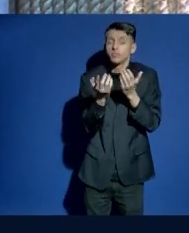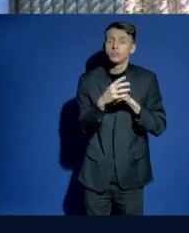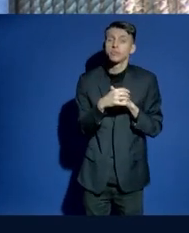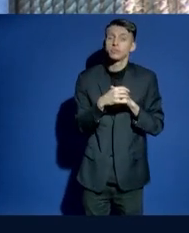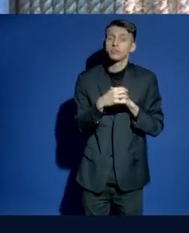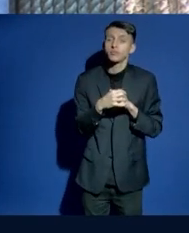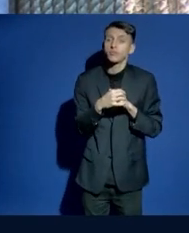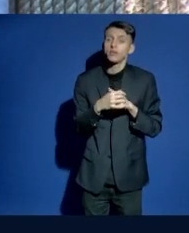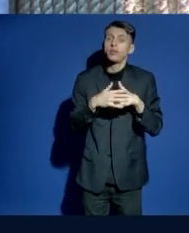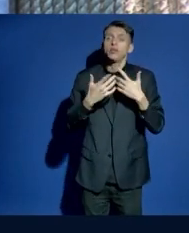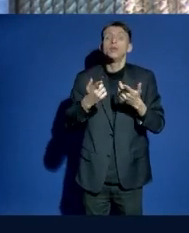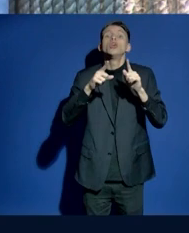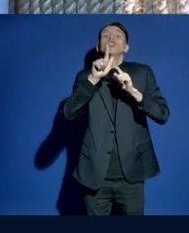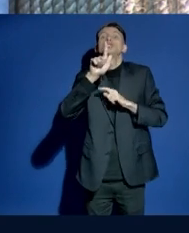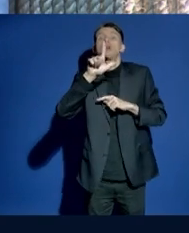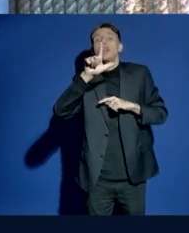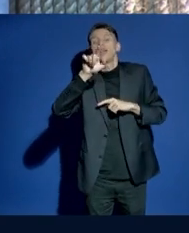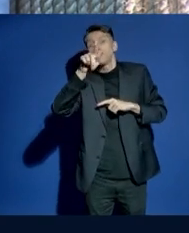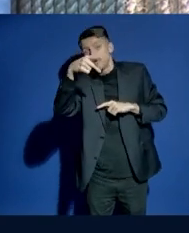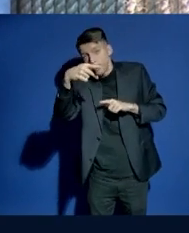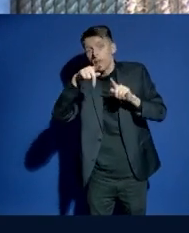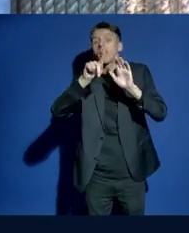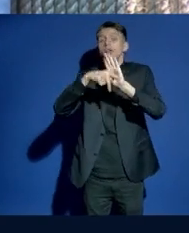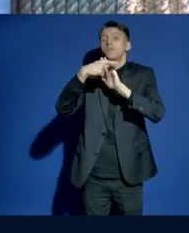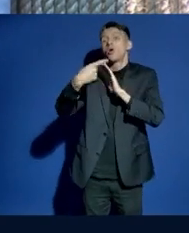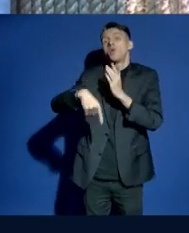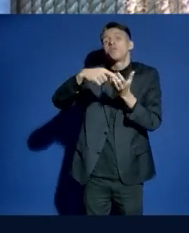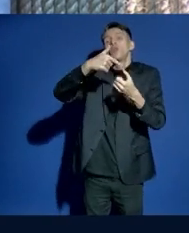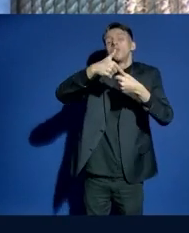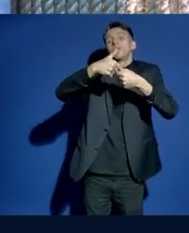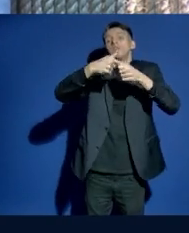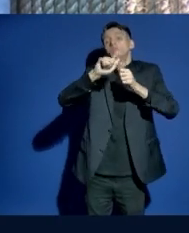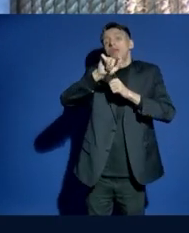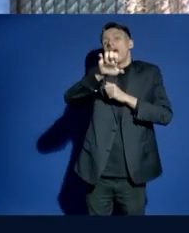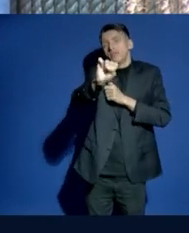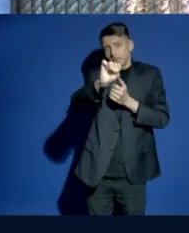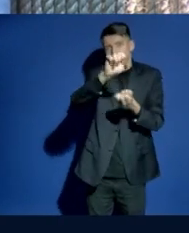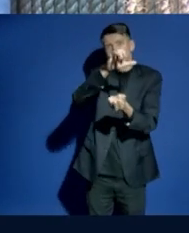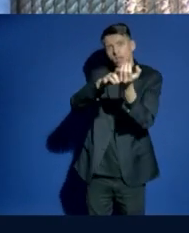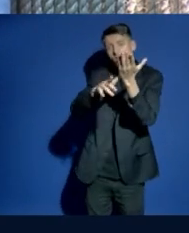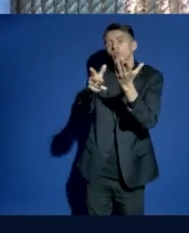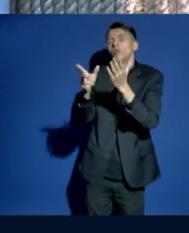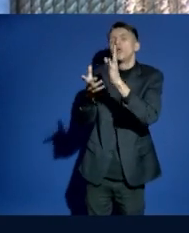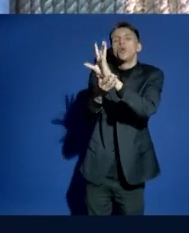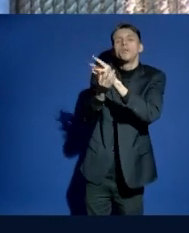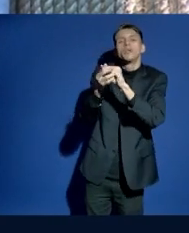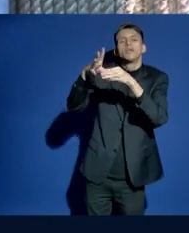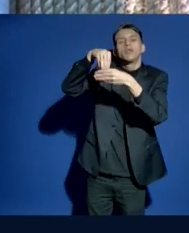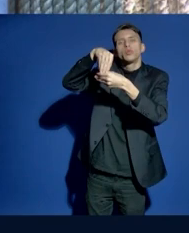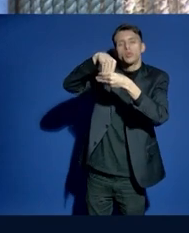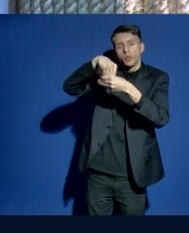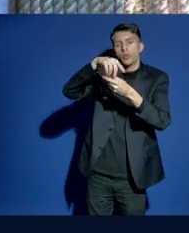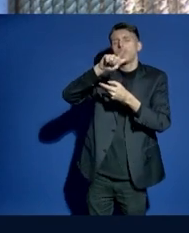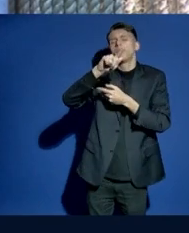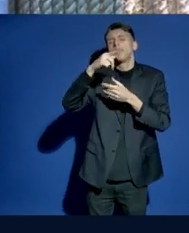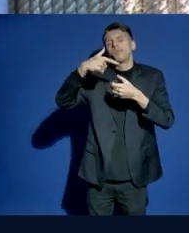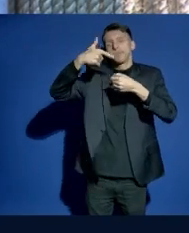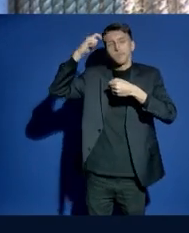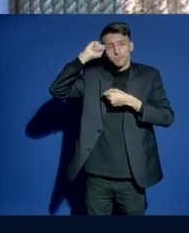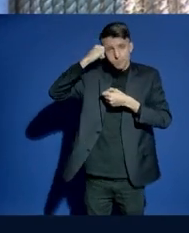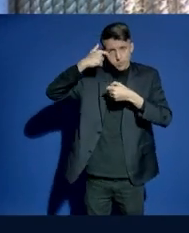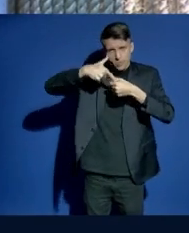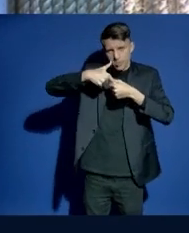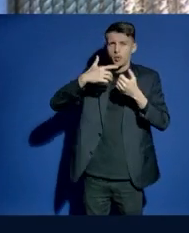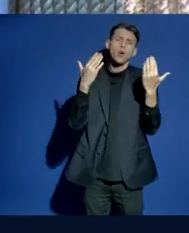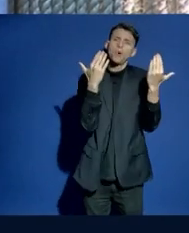de GLP que é gás ali que é feito de petróleo sendo consumido na região Lembrando que casa de petróleo para quem não sabe é mais ou menos o gás